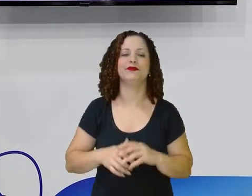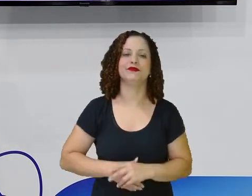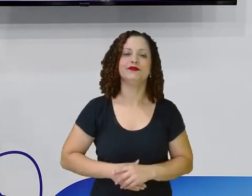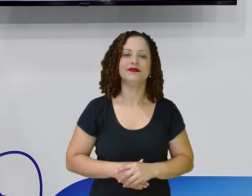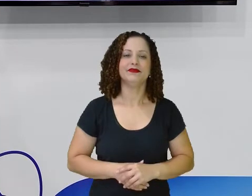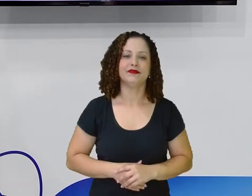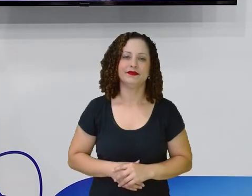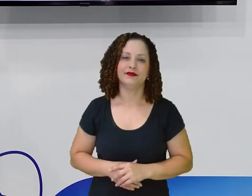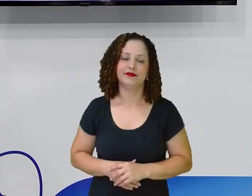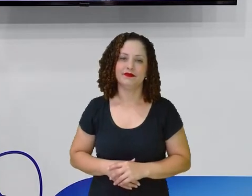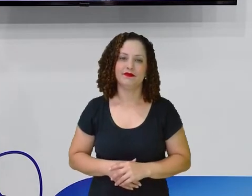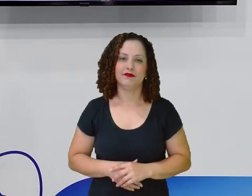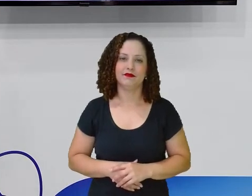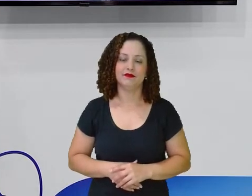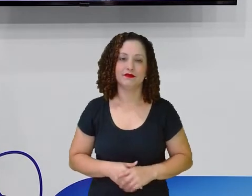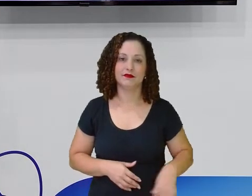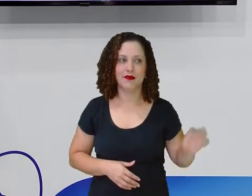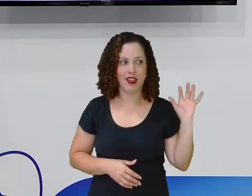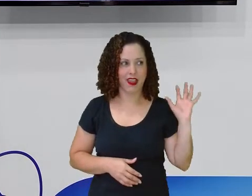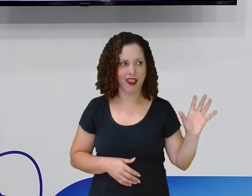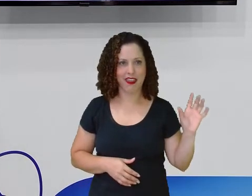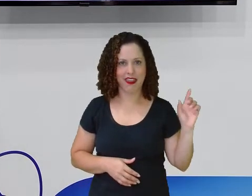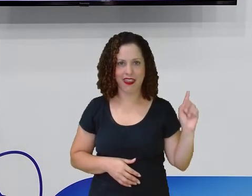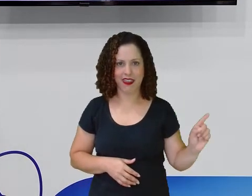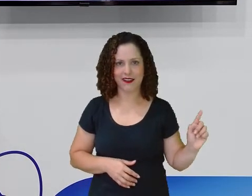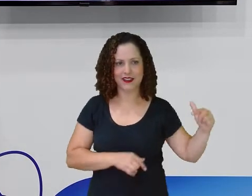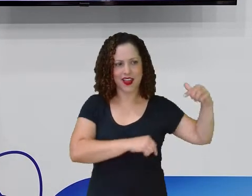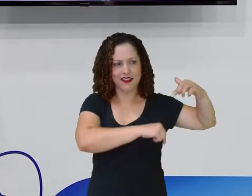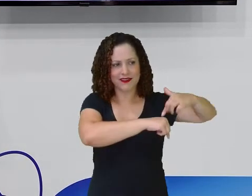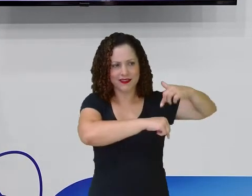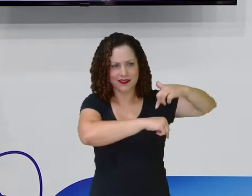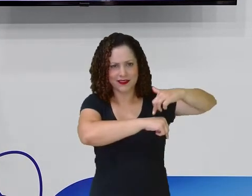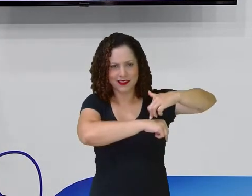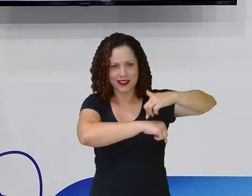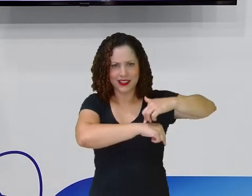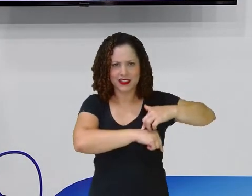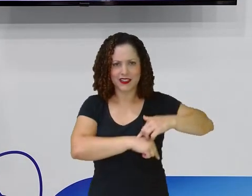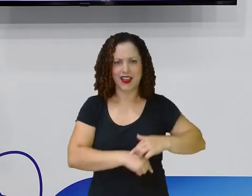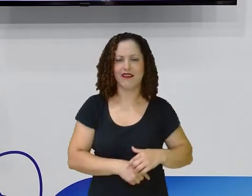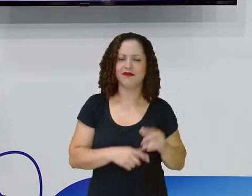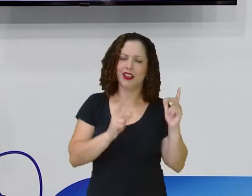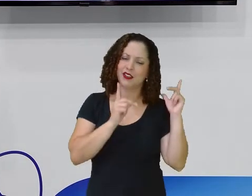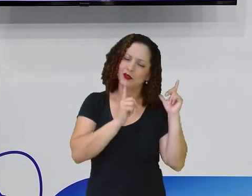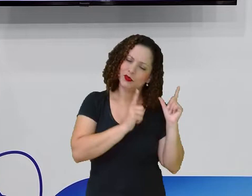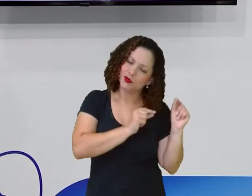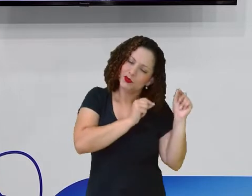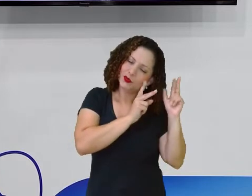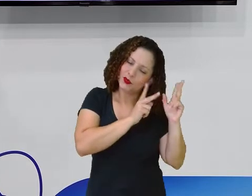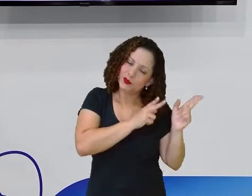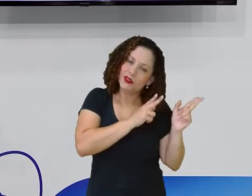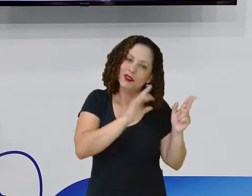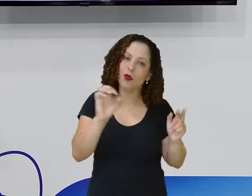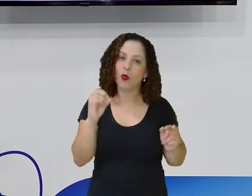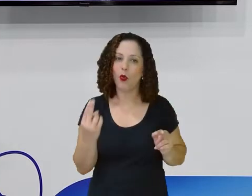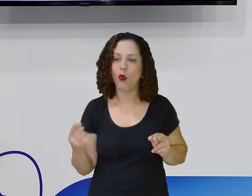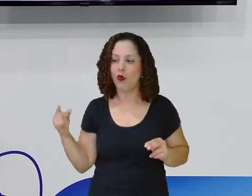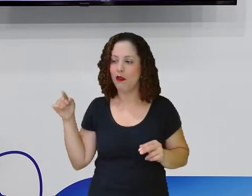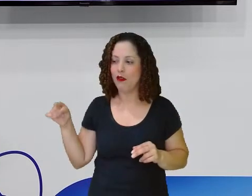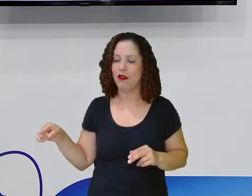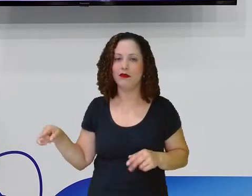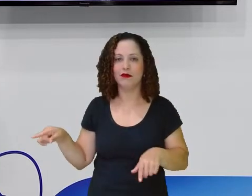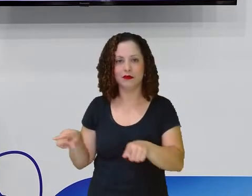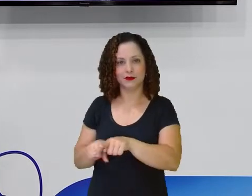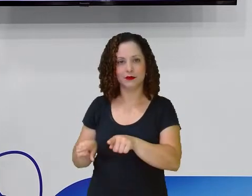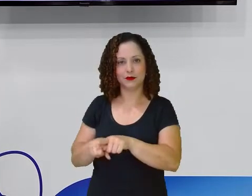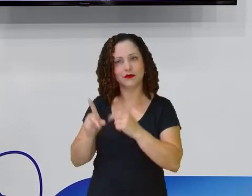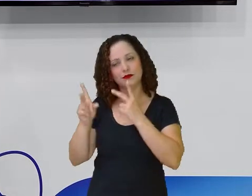A Bela Sacisa Adormecida e a Bela Adormecida tem alguma coisa em comum ou tudo é diferente? O que é